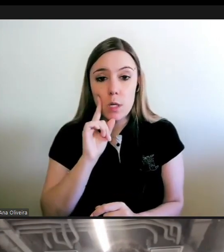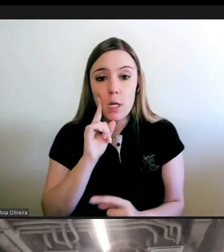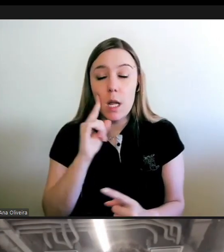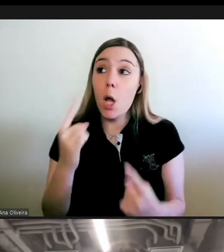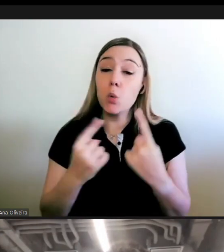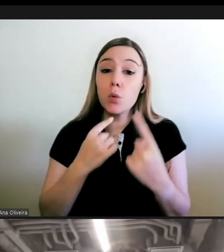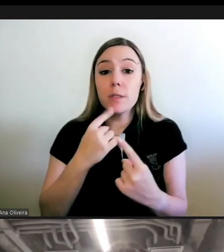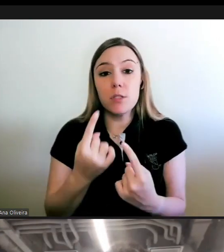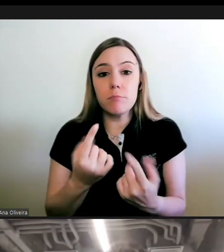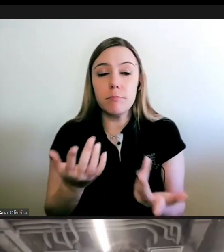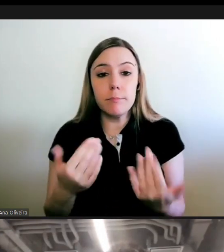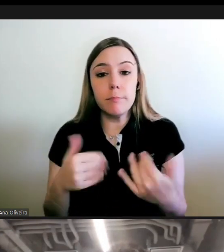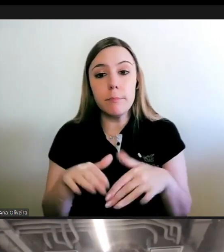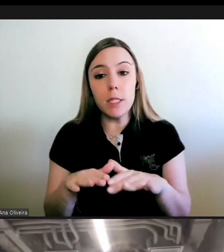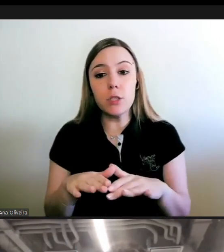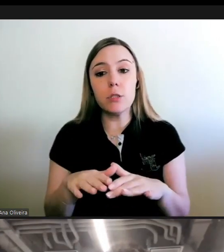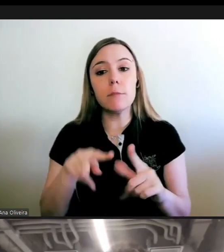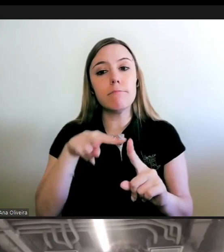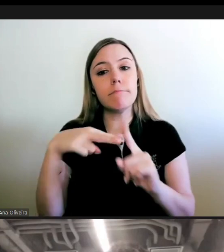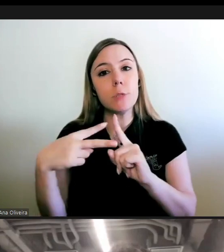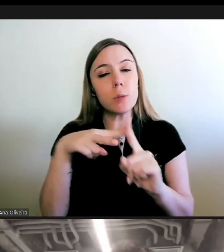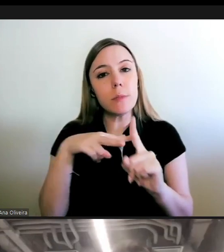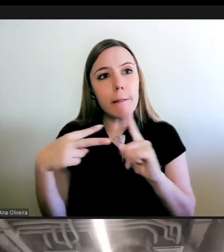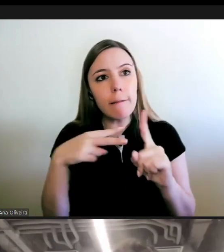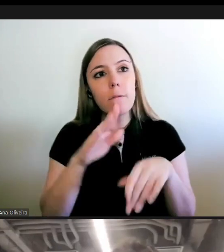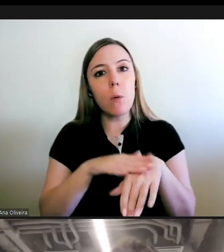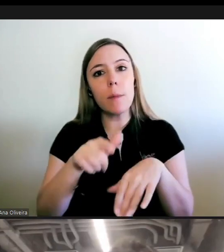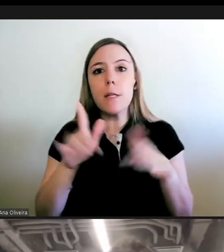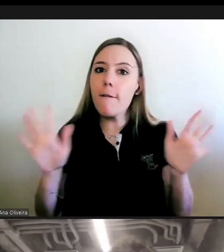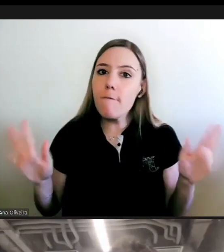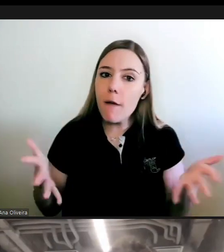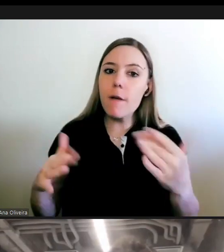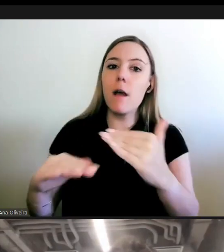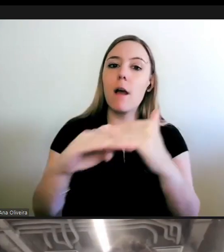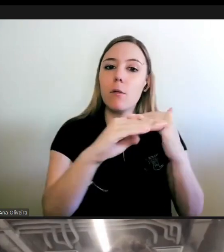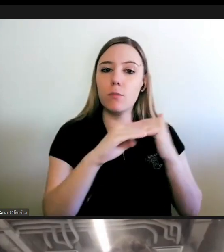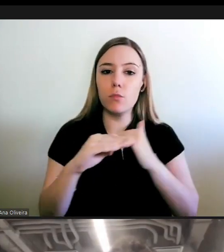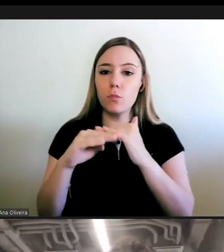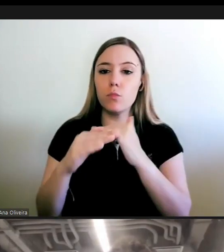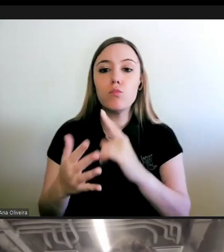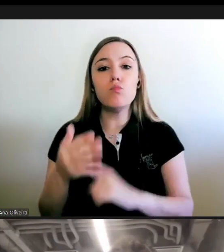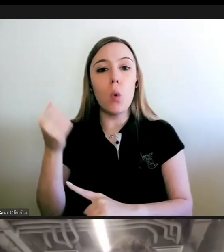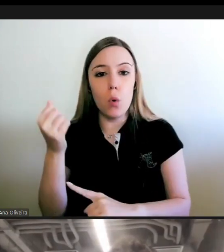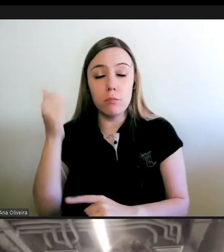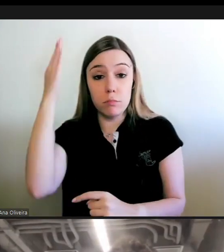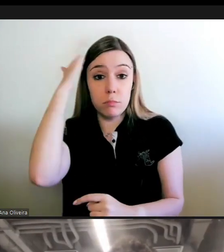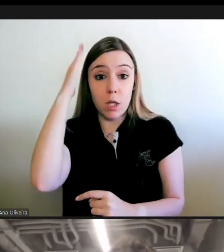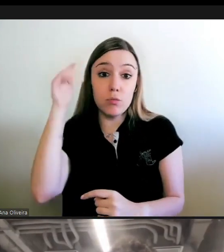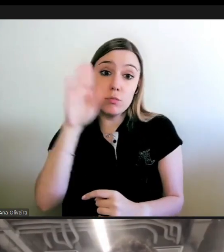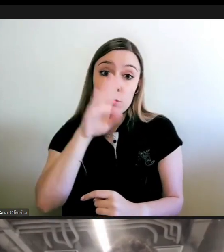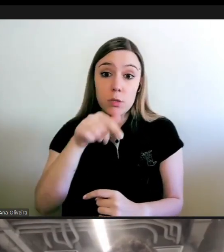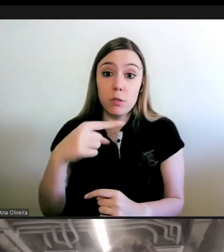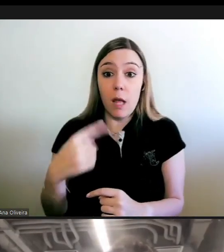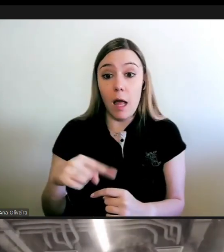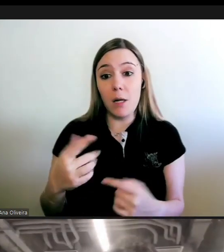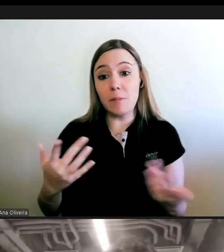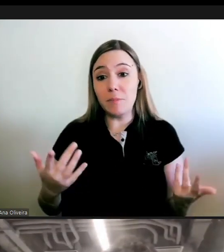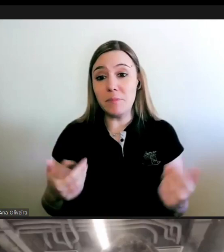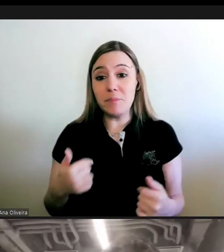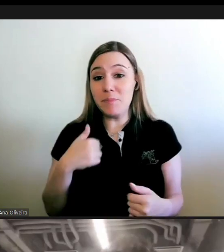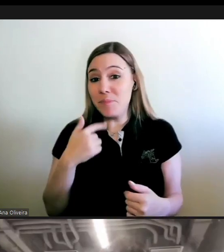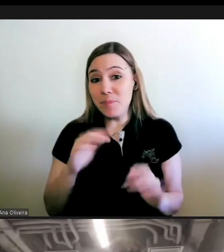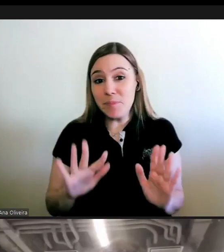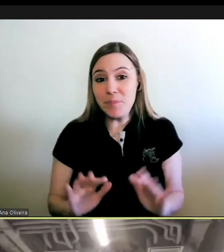chamam, mas sobretudo uma lente que promova a igualdade. Eu acho que por aqui, ficava-me por aqui